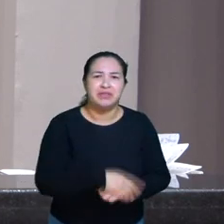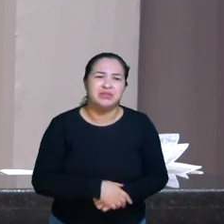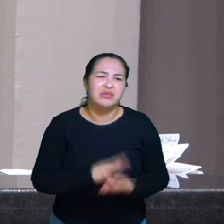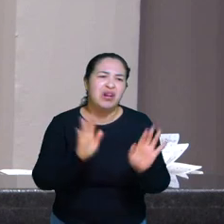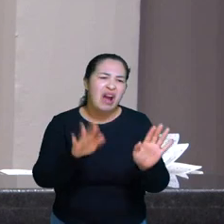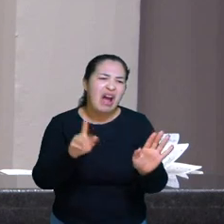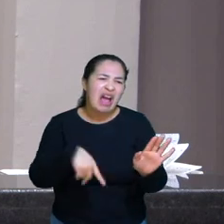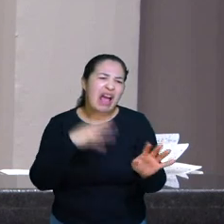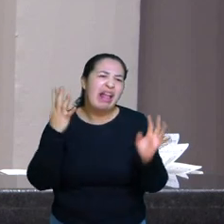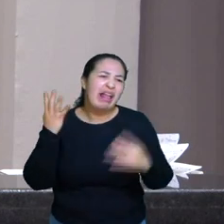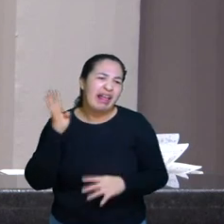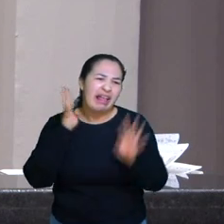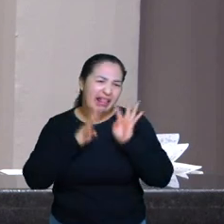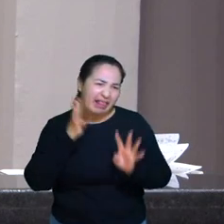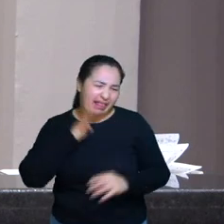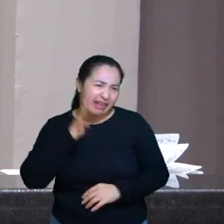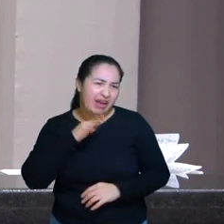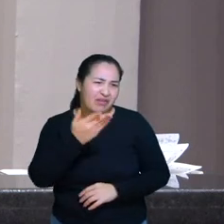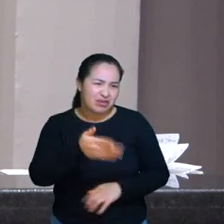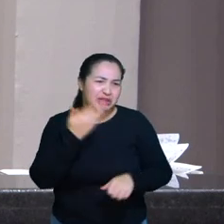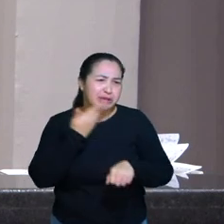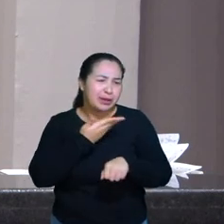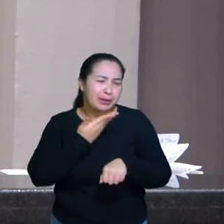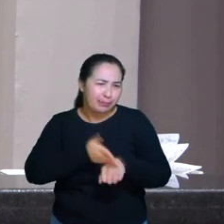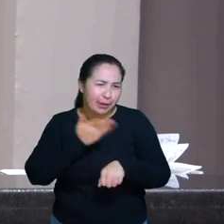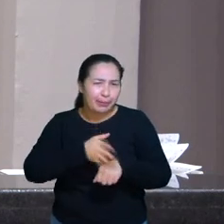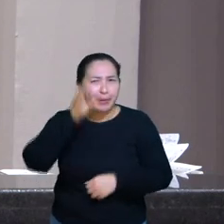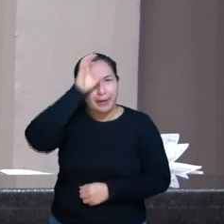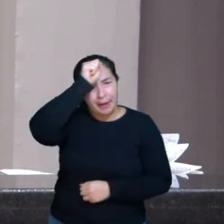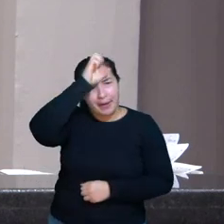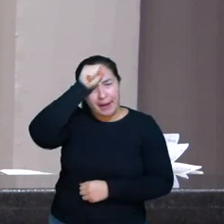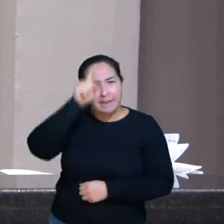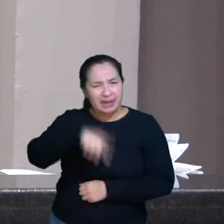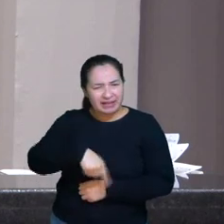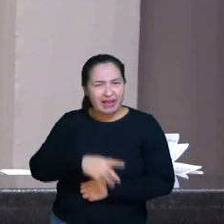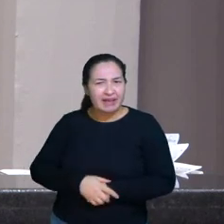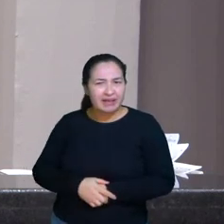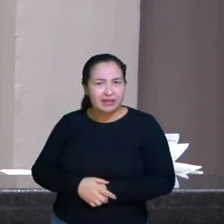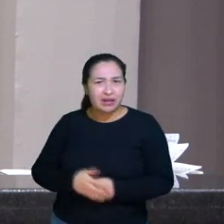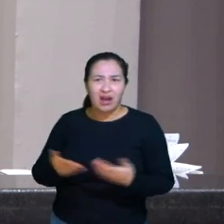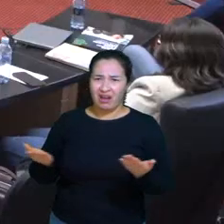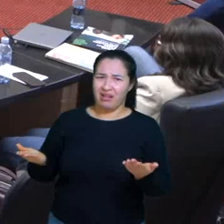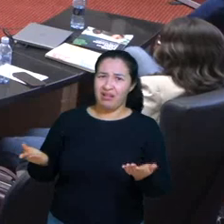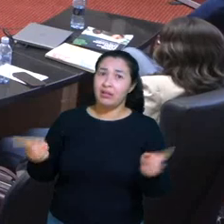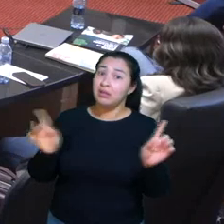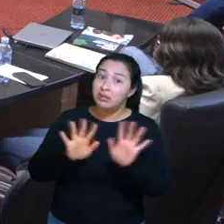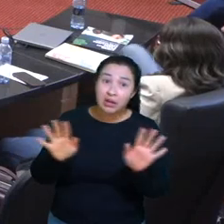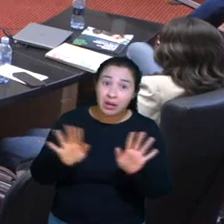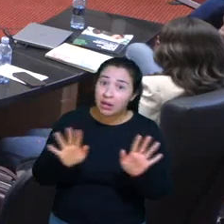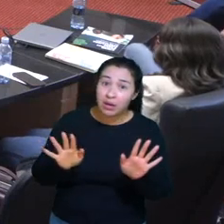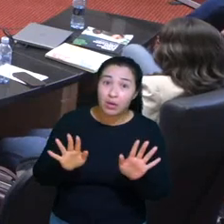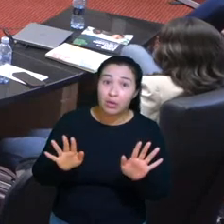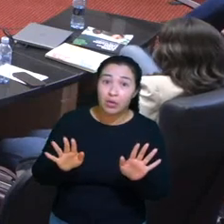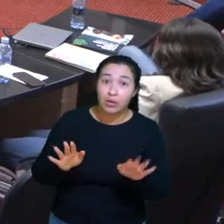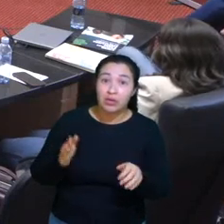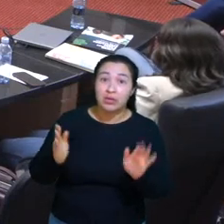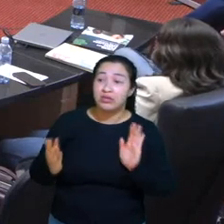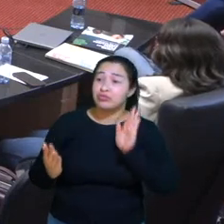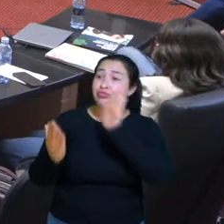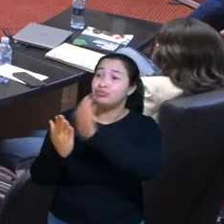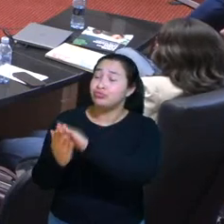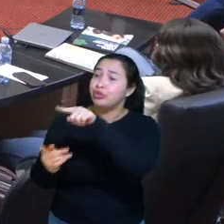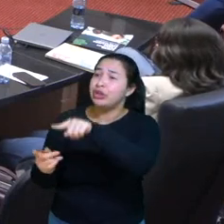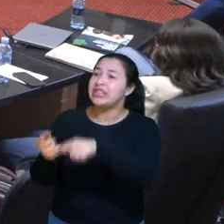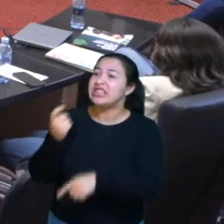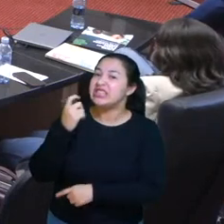que alegria você tá aprendendo na prática hoje né operar o meu intestino não é eu não eu não chego para um dentista e digo